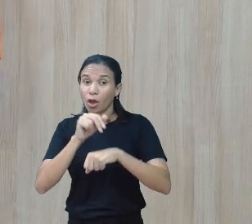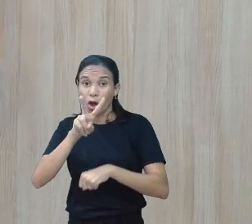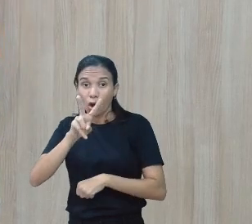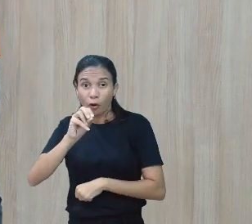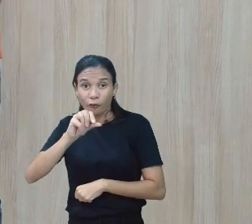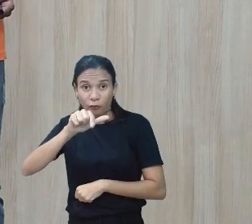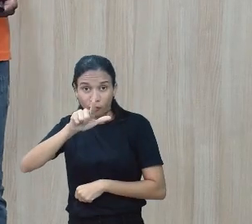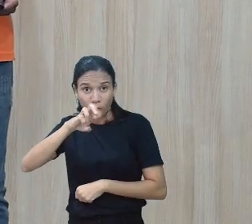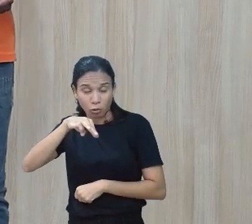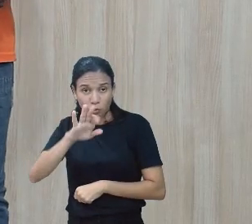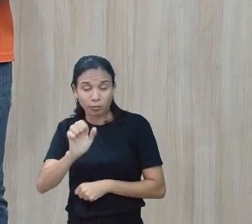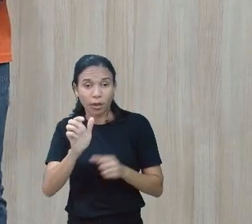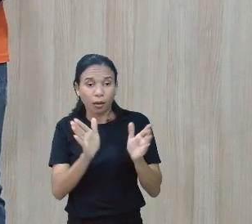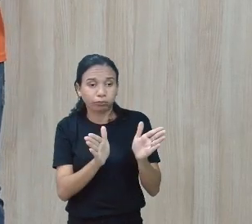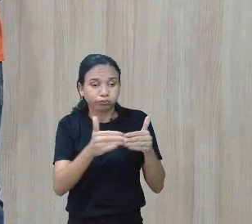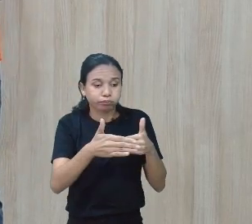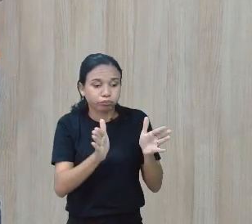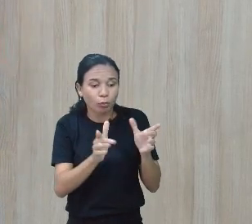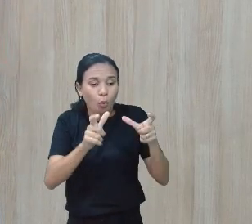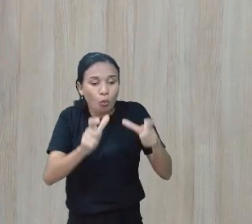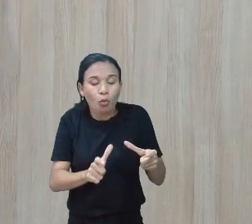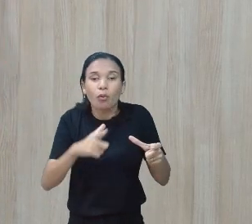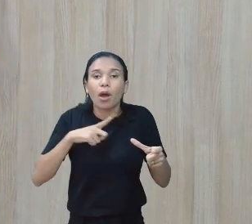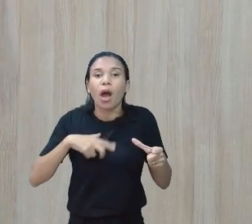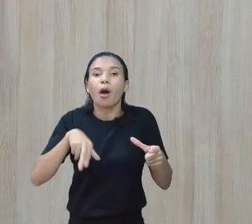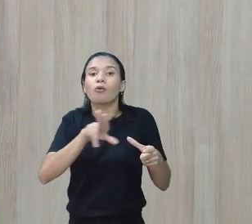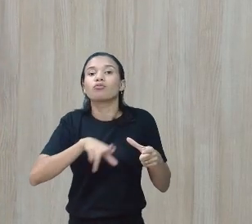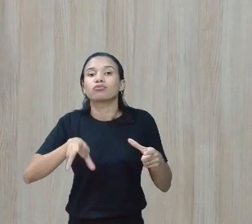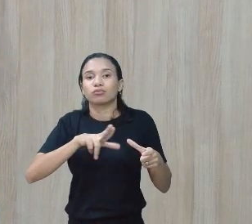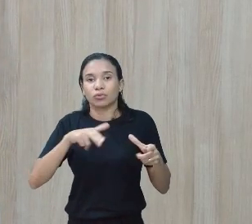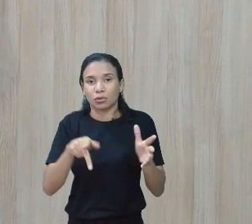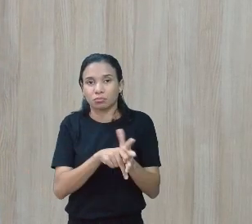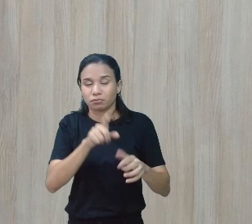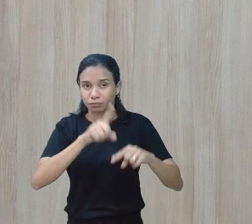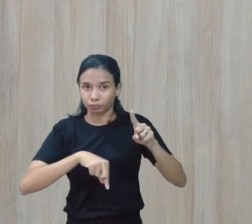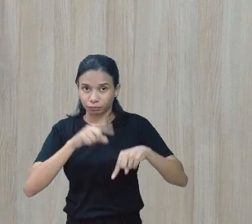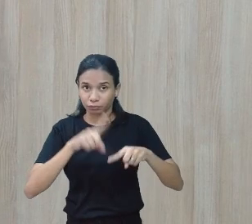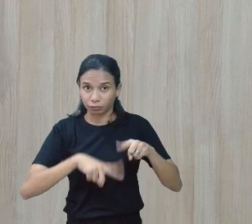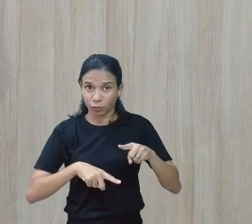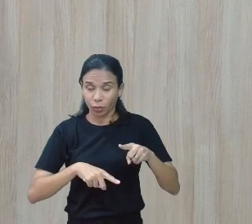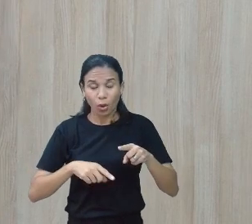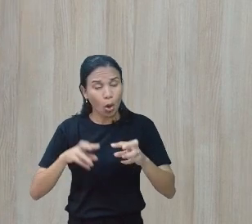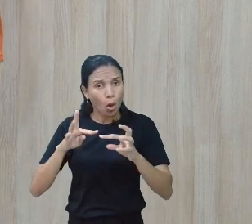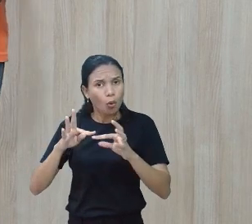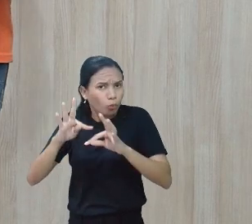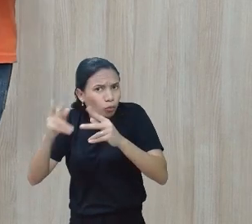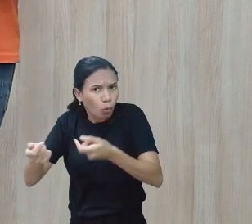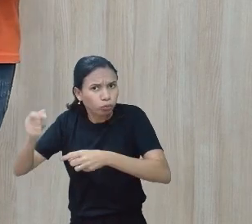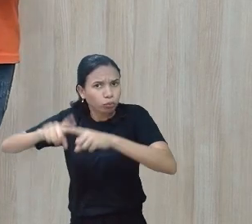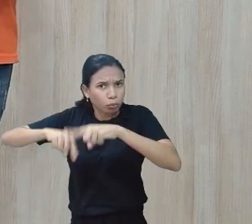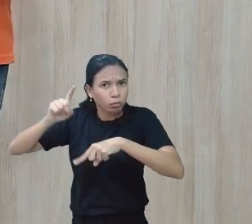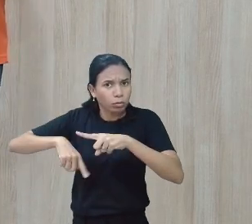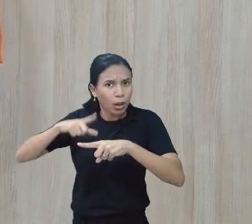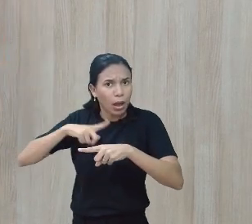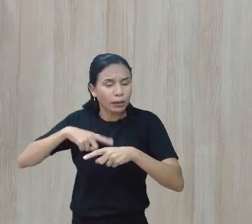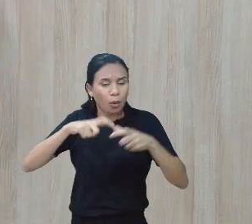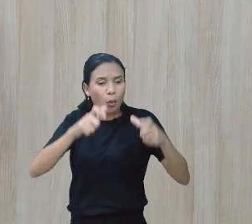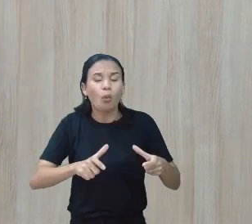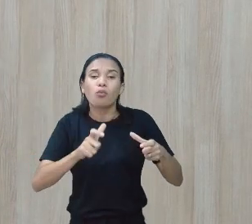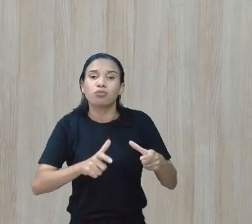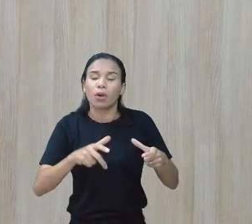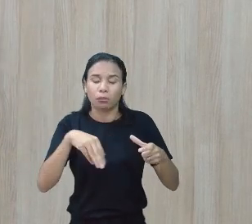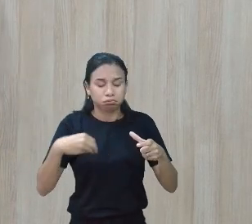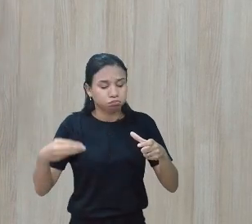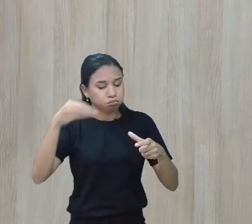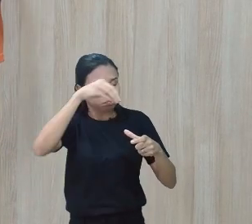espaço ocupado por um objeto, tá? Todo objeto no espaço, ele ocupa um espaço. E aí, esse espaço ocupado